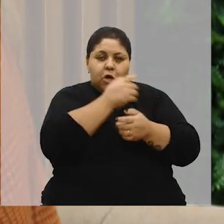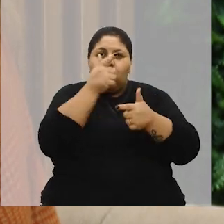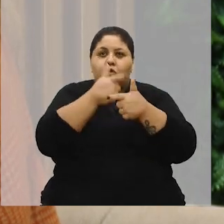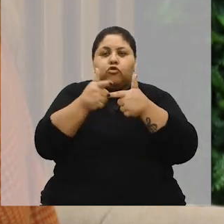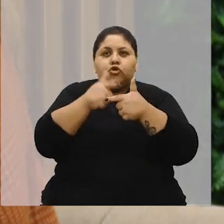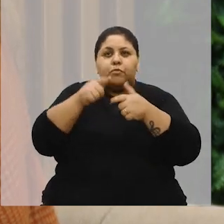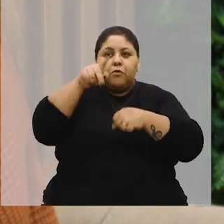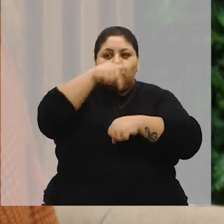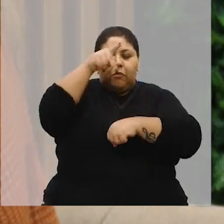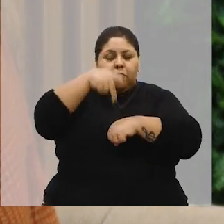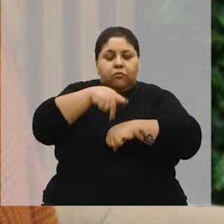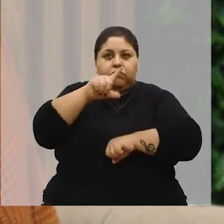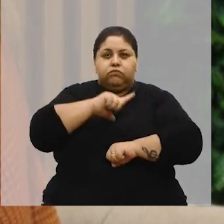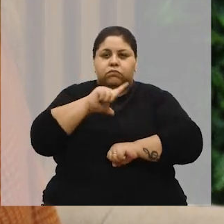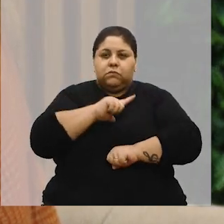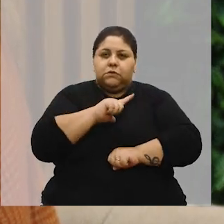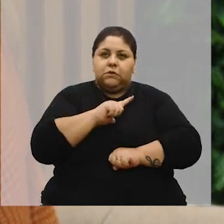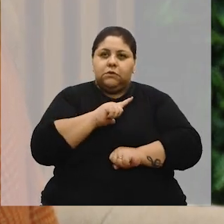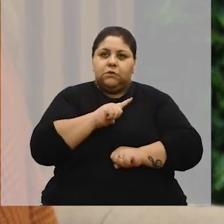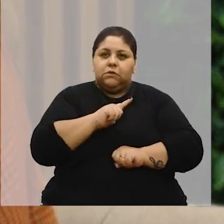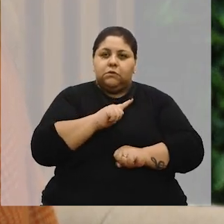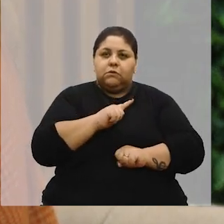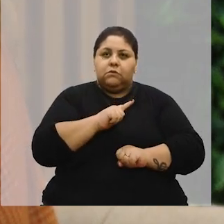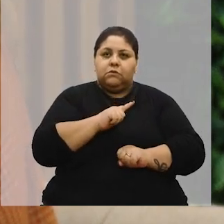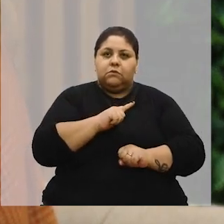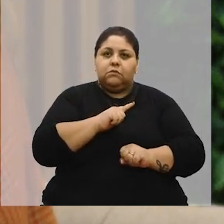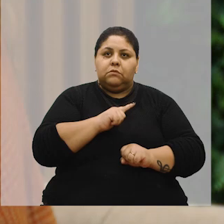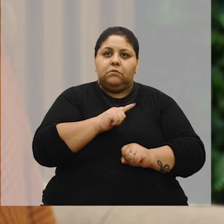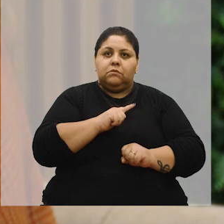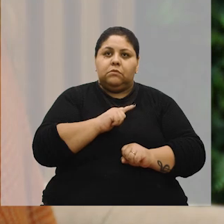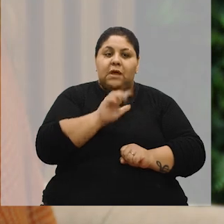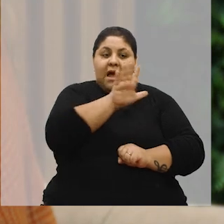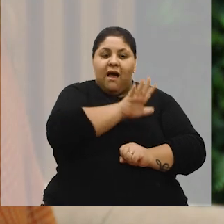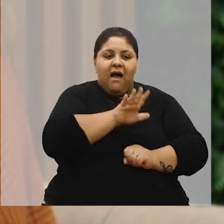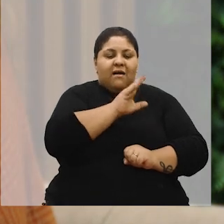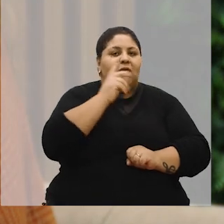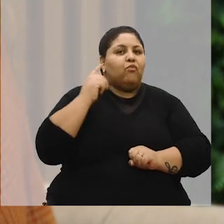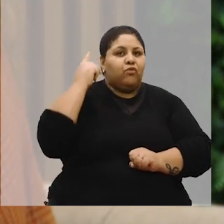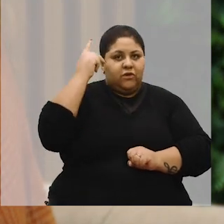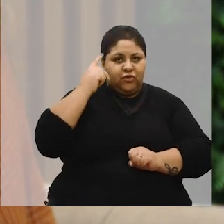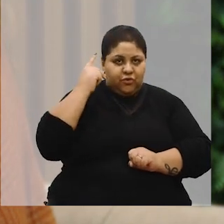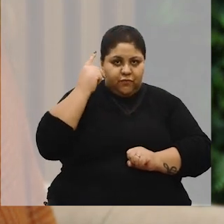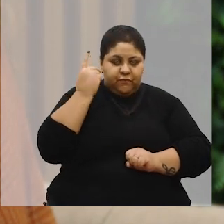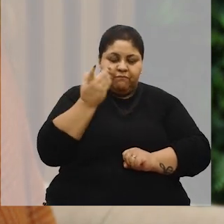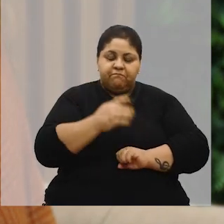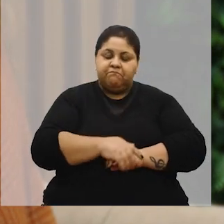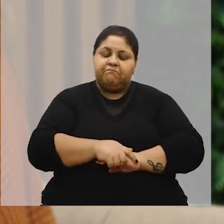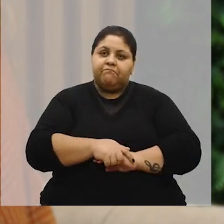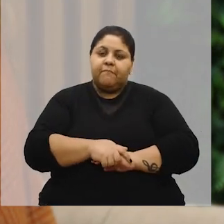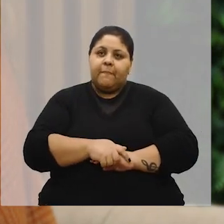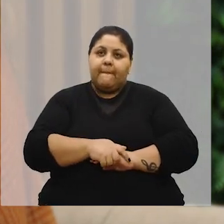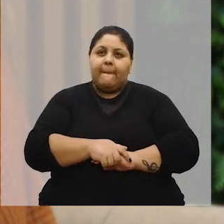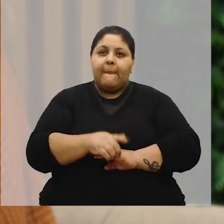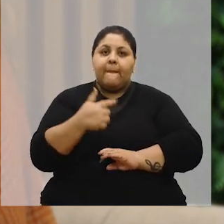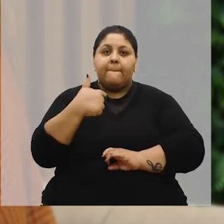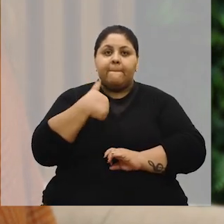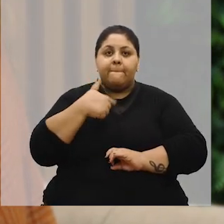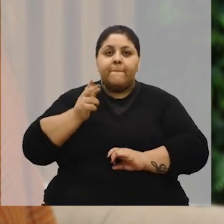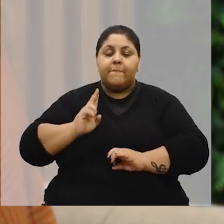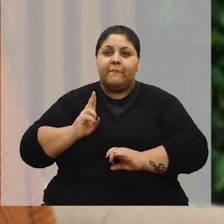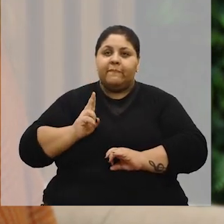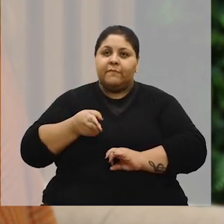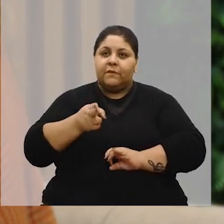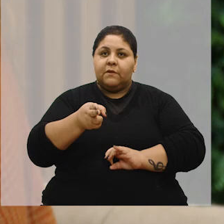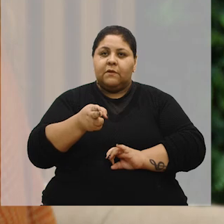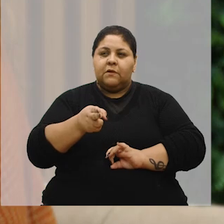que o nosso país tem com relação ao âmbito político. Então, eu sempre